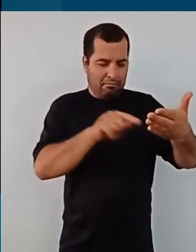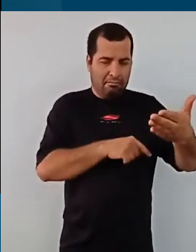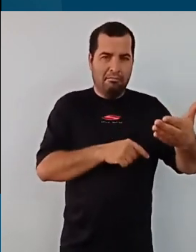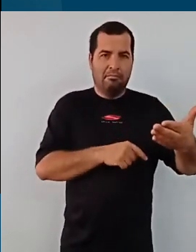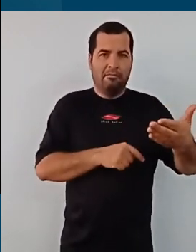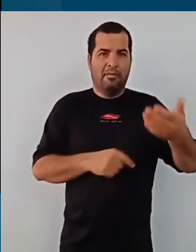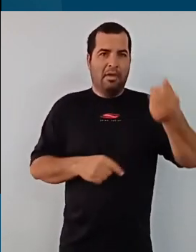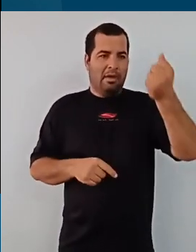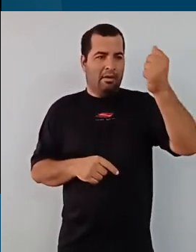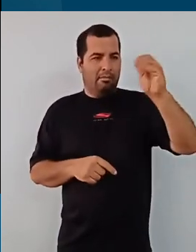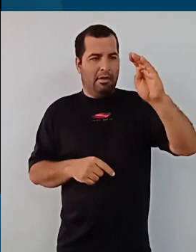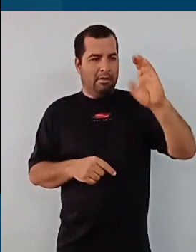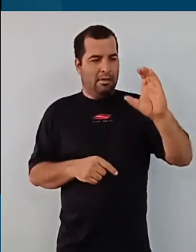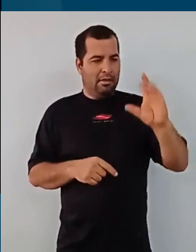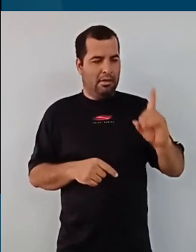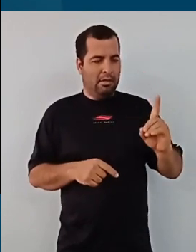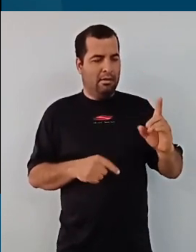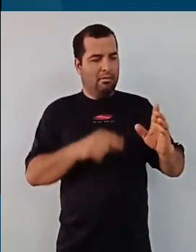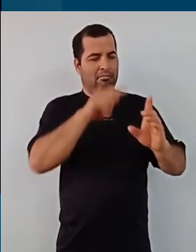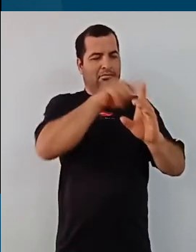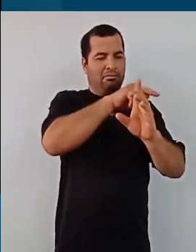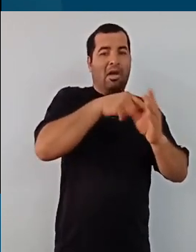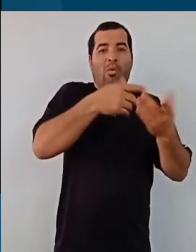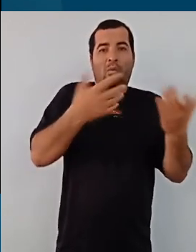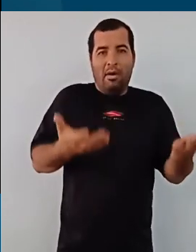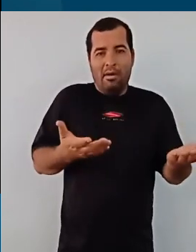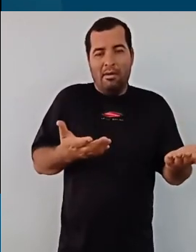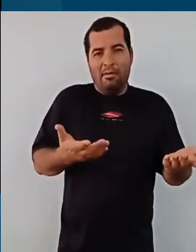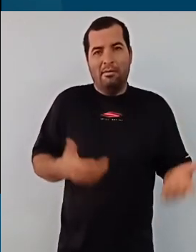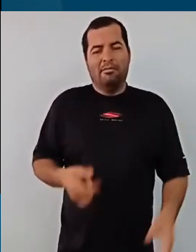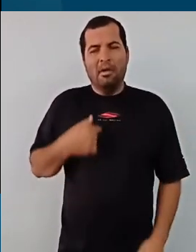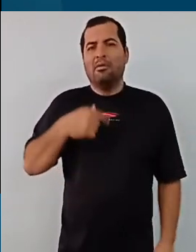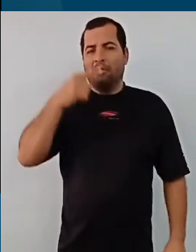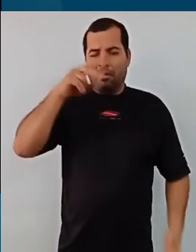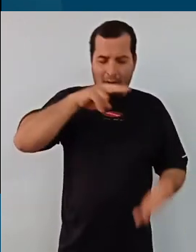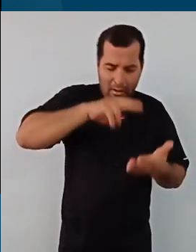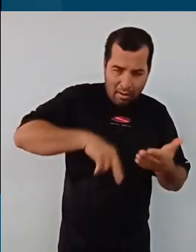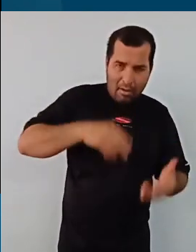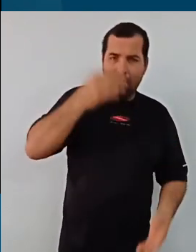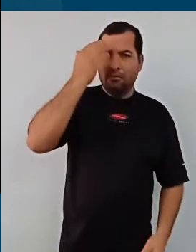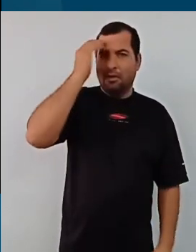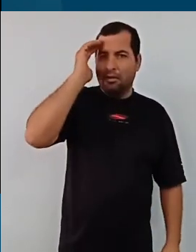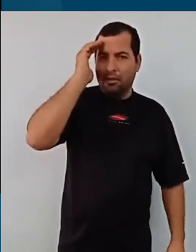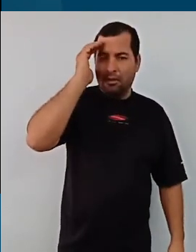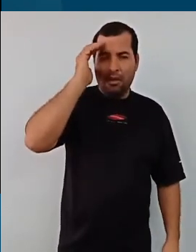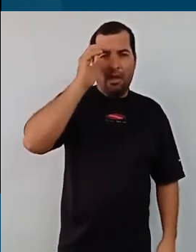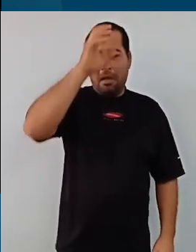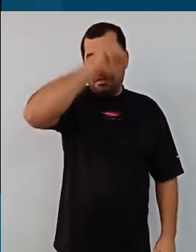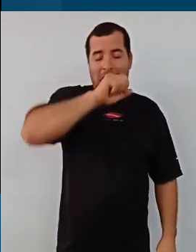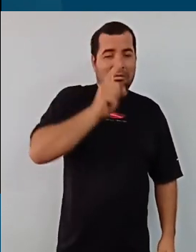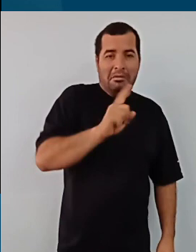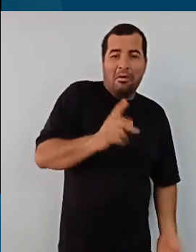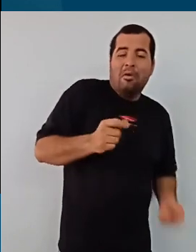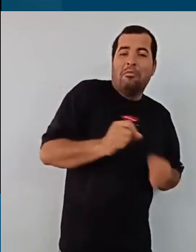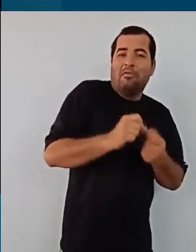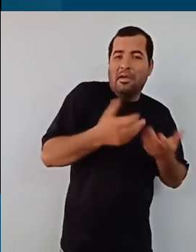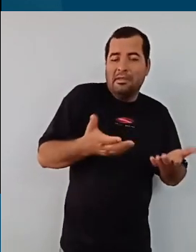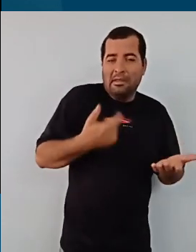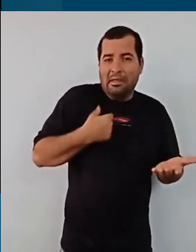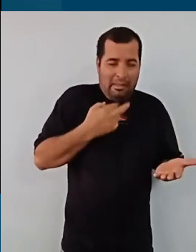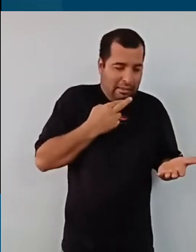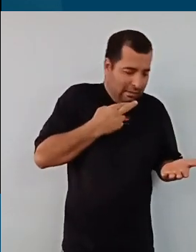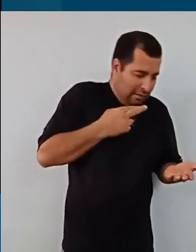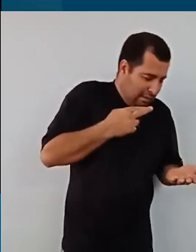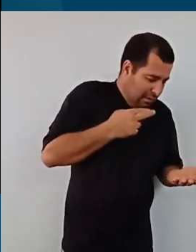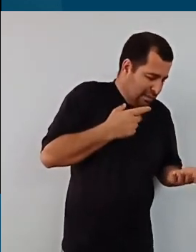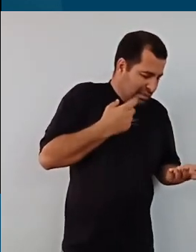entre alternativas. Quer dizer, li, entendi, não sei esse conteúdo, não aprendi, e agora, o que eu faço?